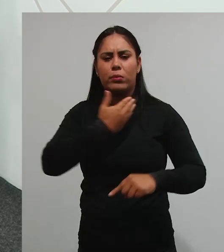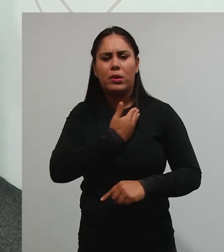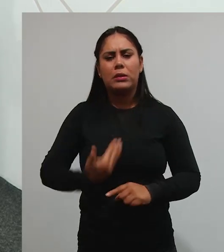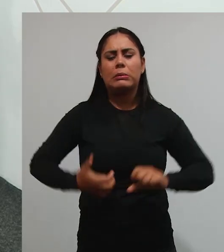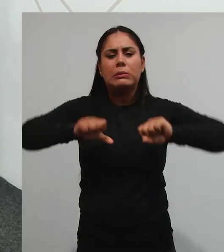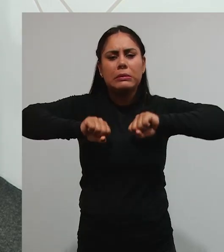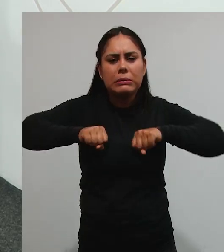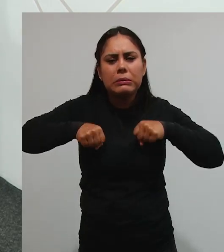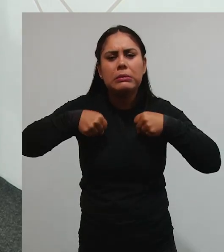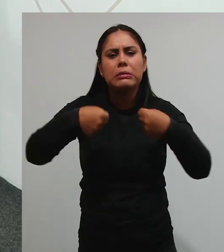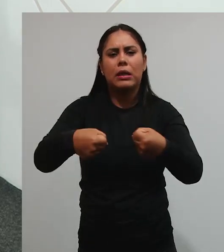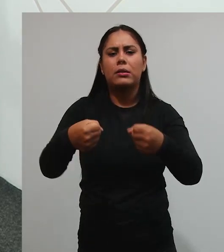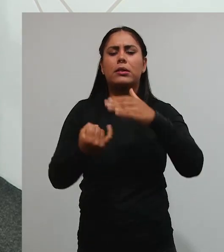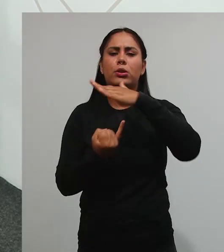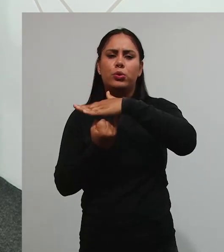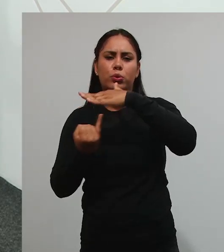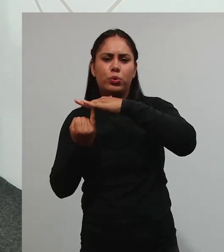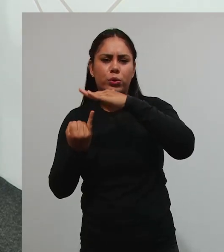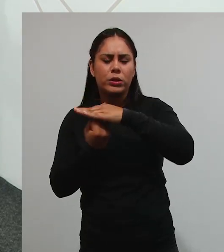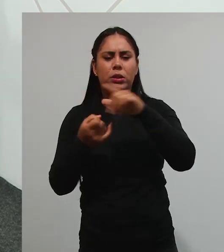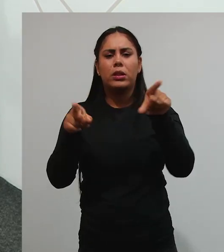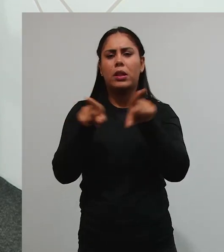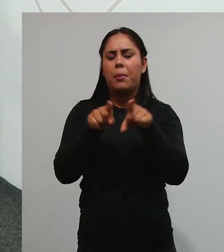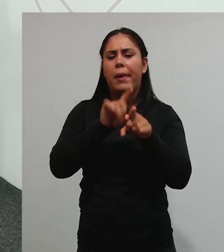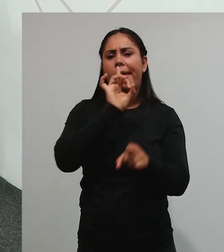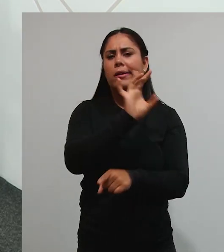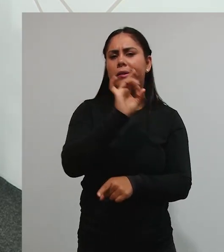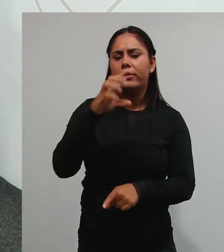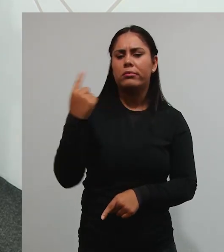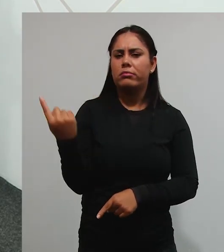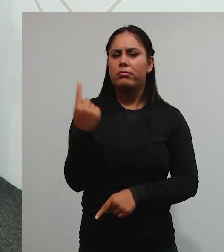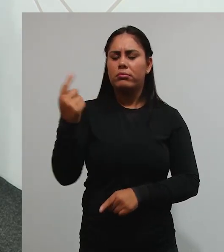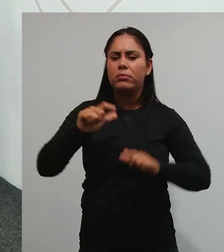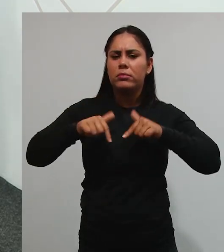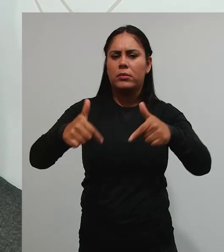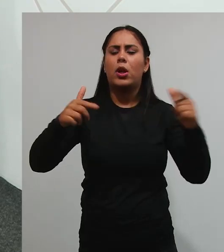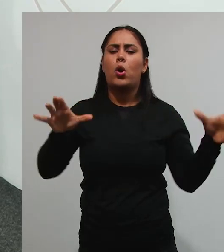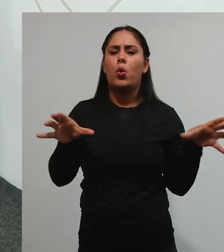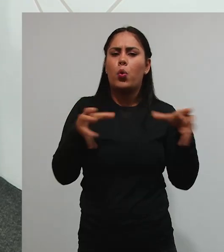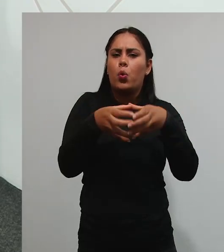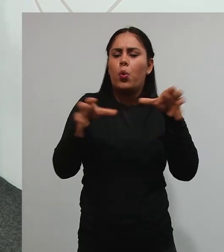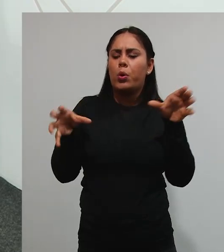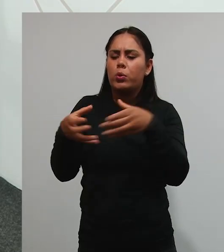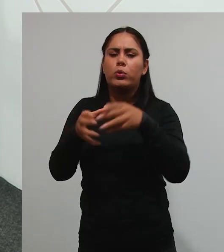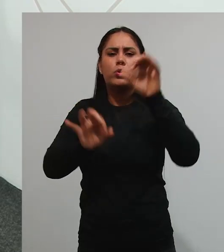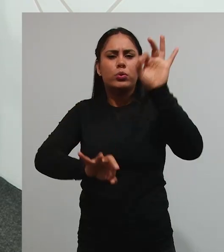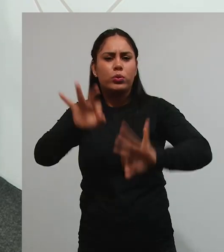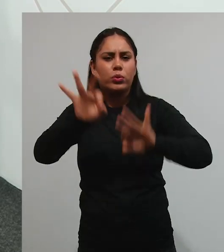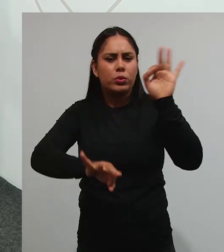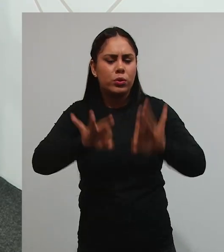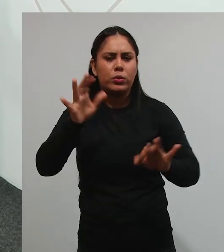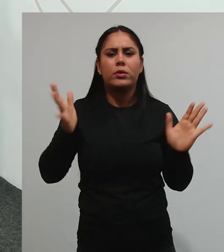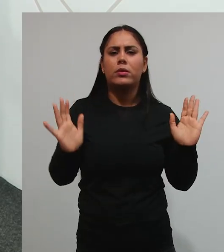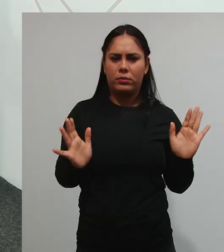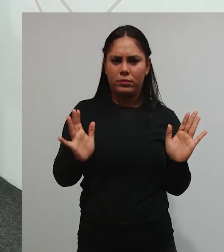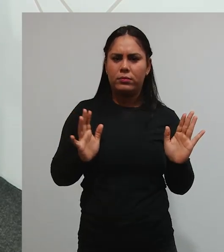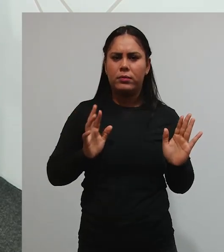esforços institucionais, esforços individuais, esforços coletivos, de organizações não